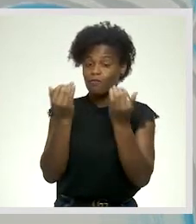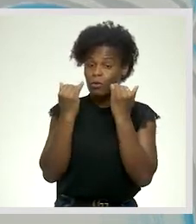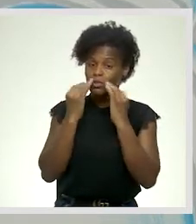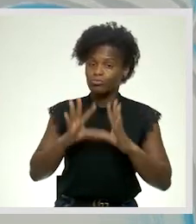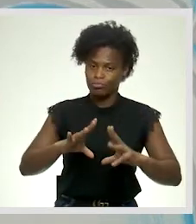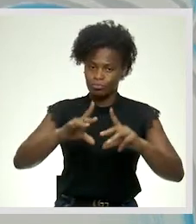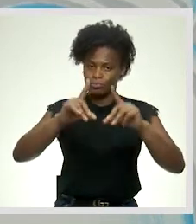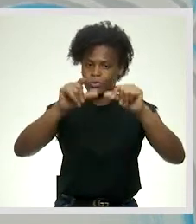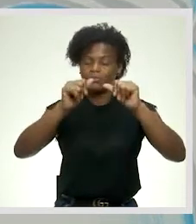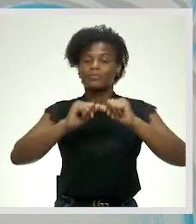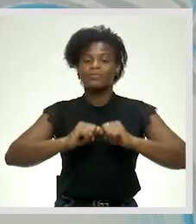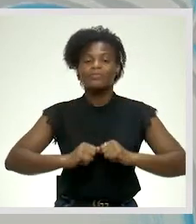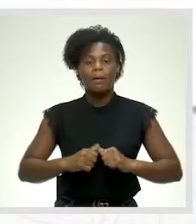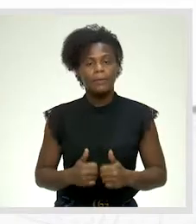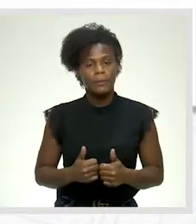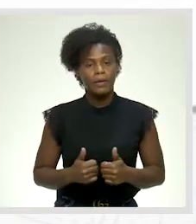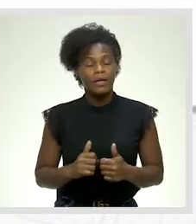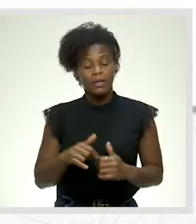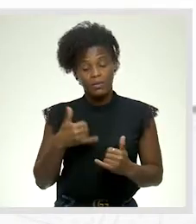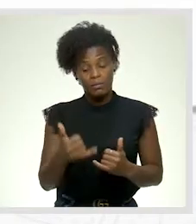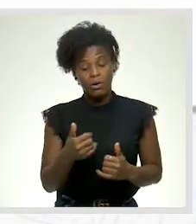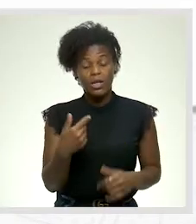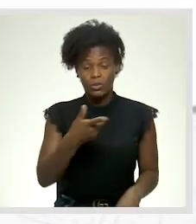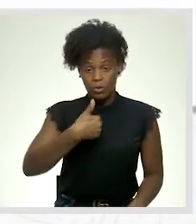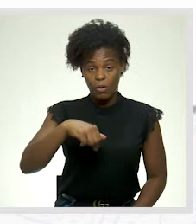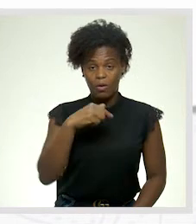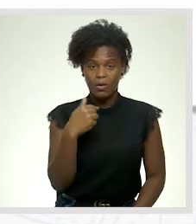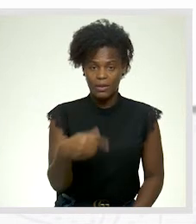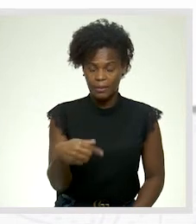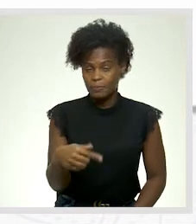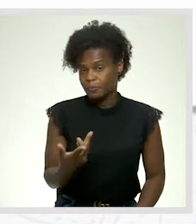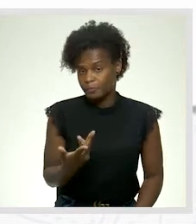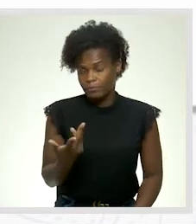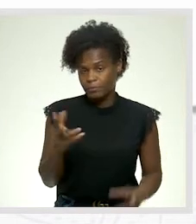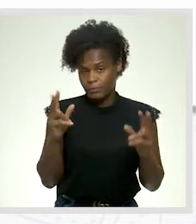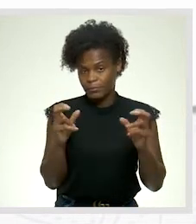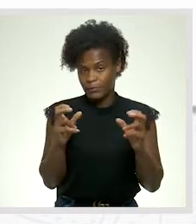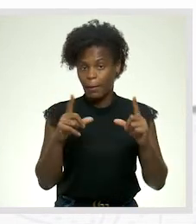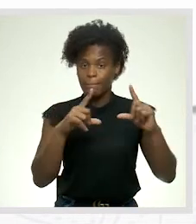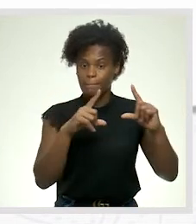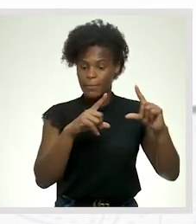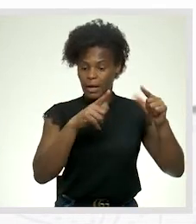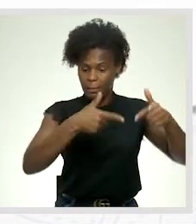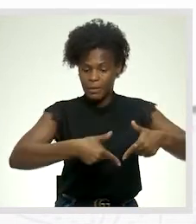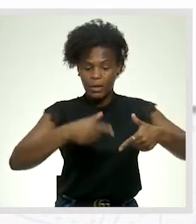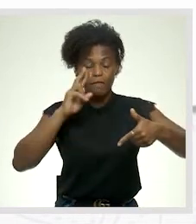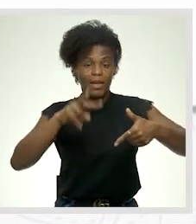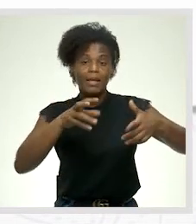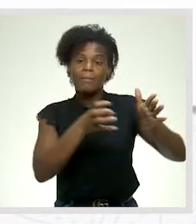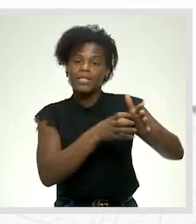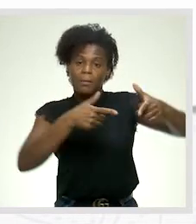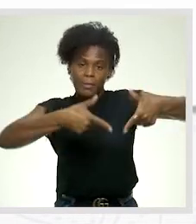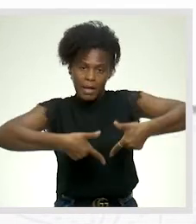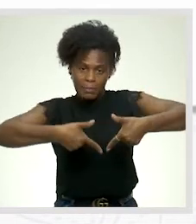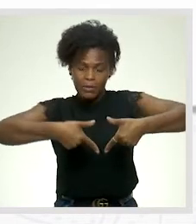desenvolvida. Depois, nós temos a questão da pirâmide, você pode ver a imagem da pirâmide